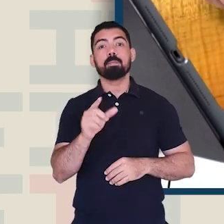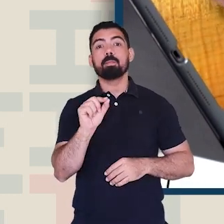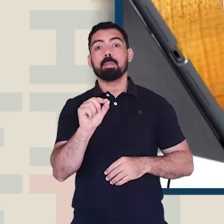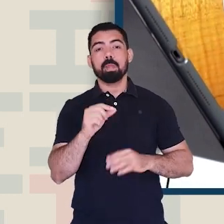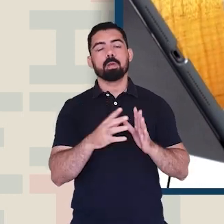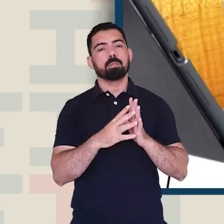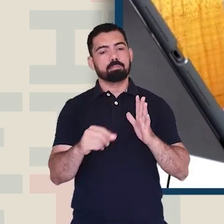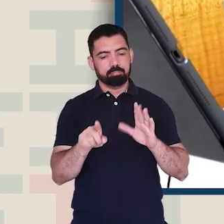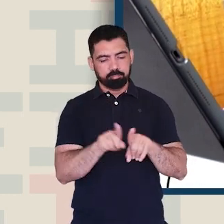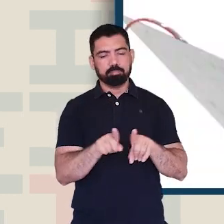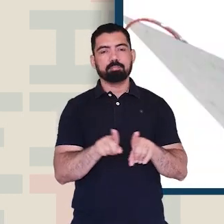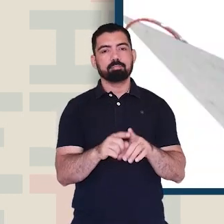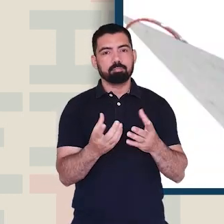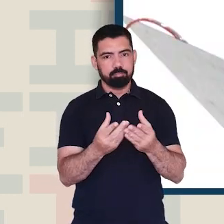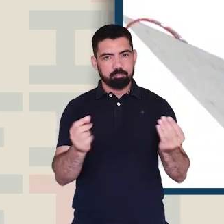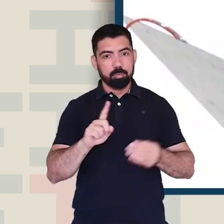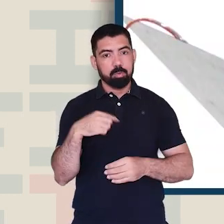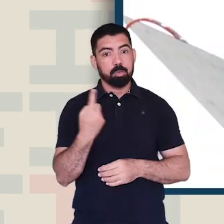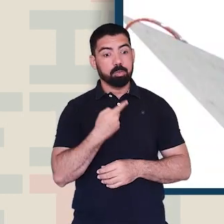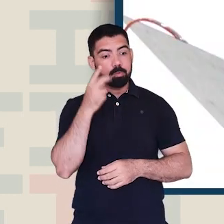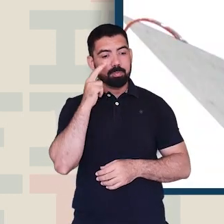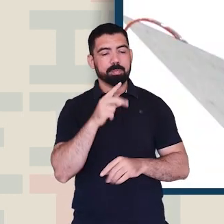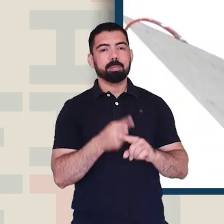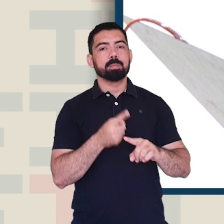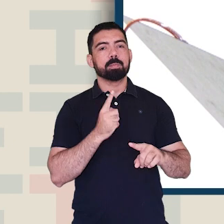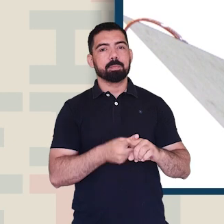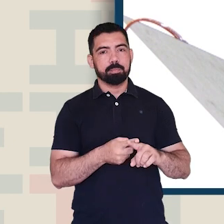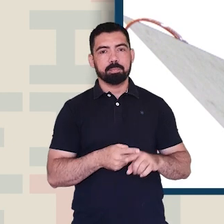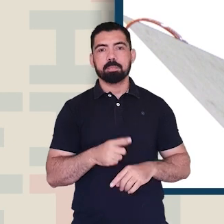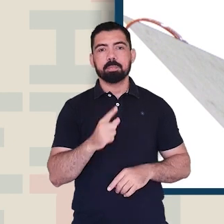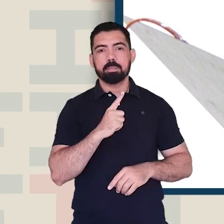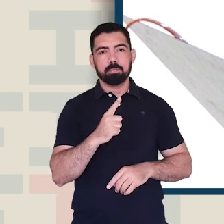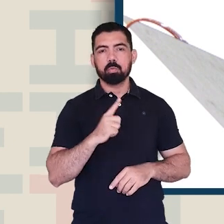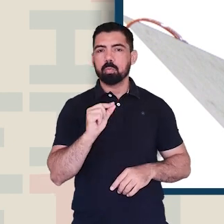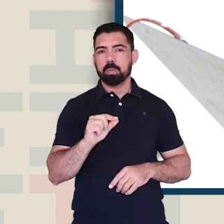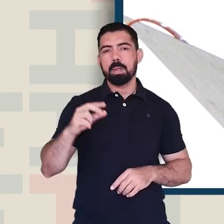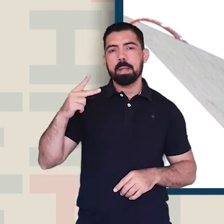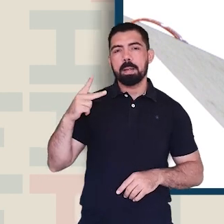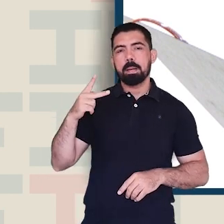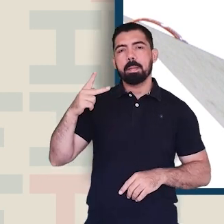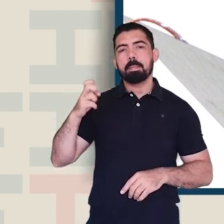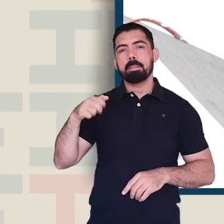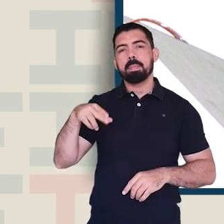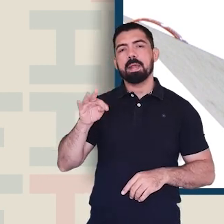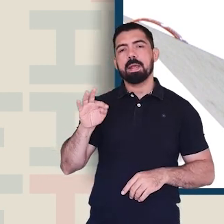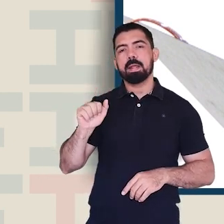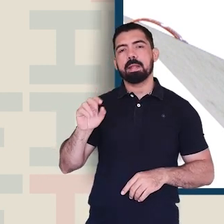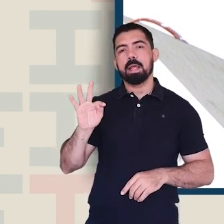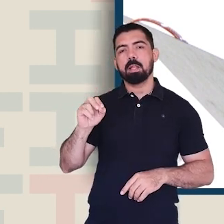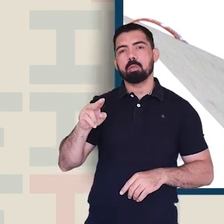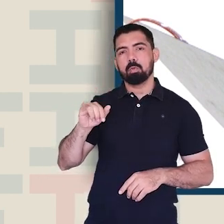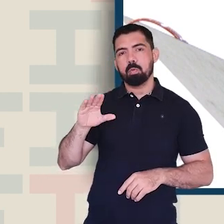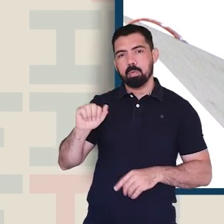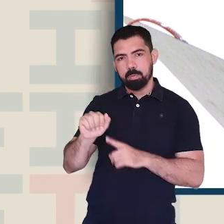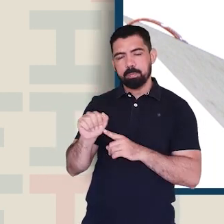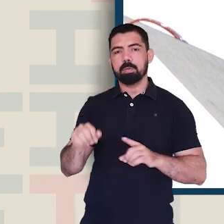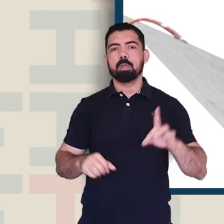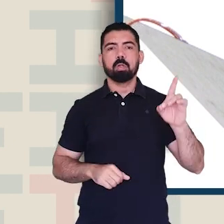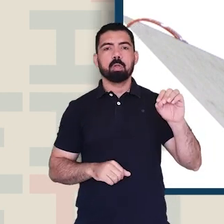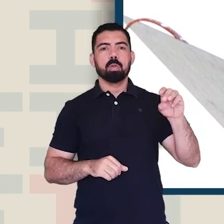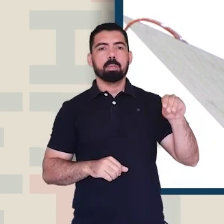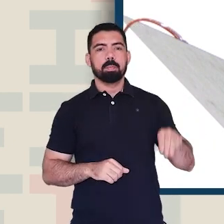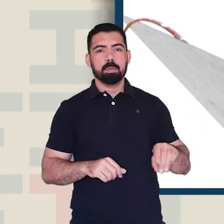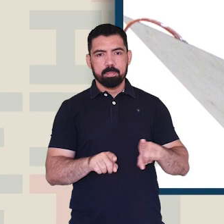Esse é um molde bastante usado e a gente vai já ver o porquê, por conta das pentatônicas e tal. Né? Dó menor.